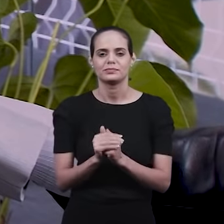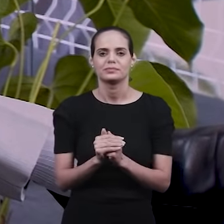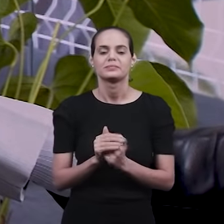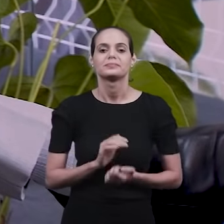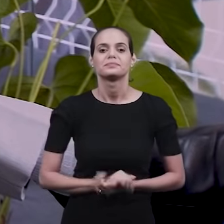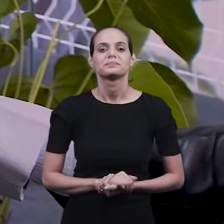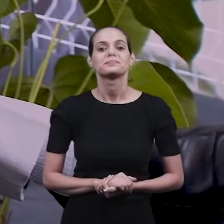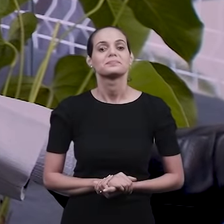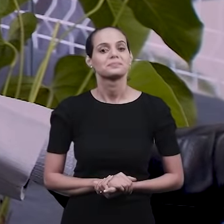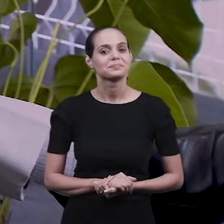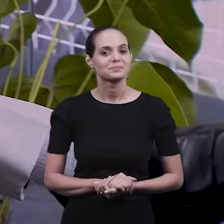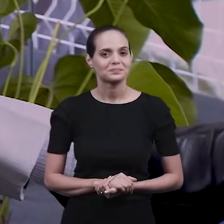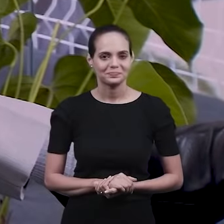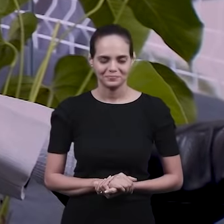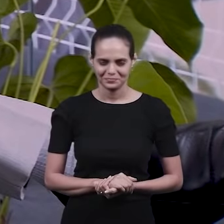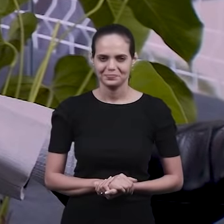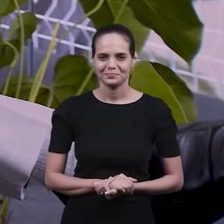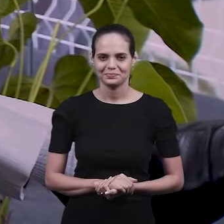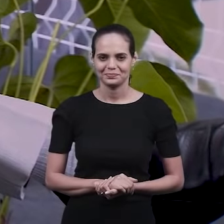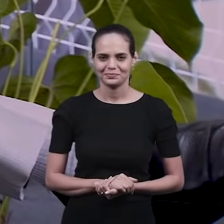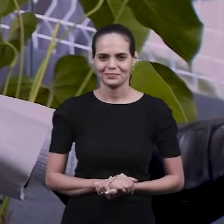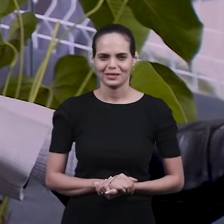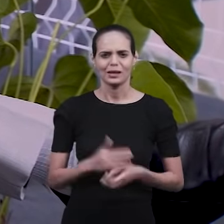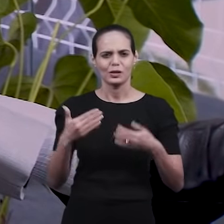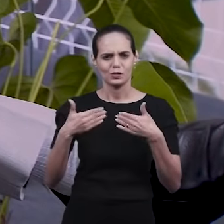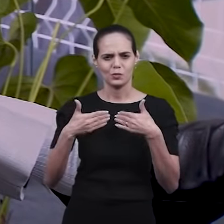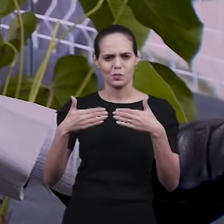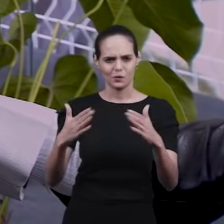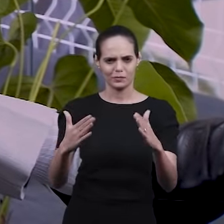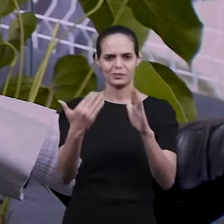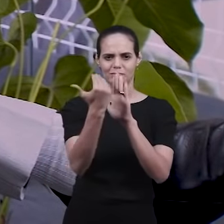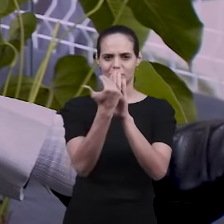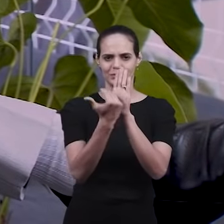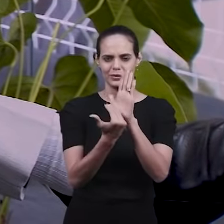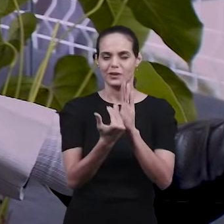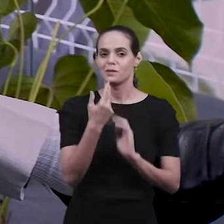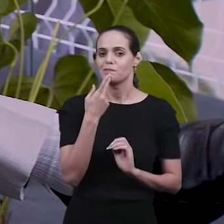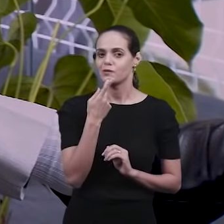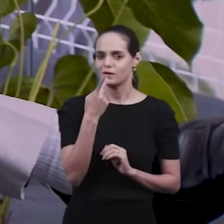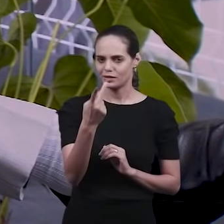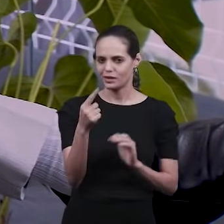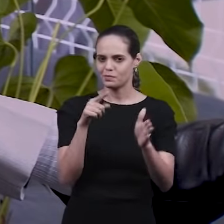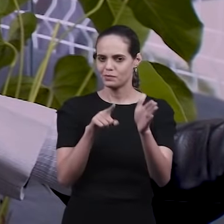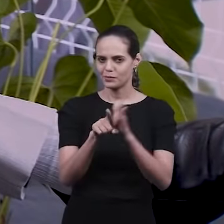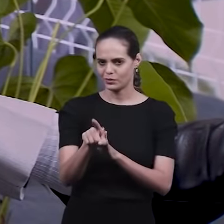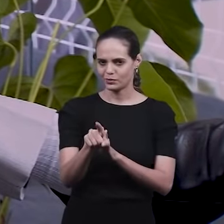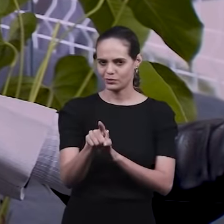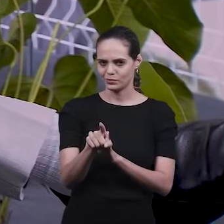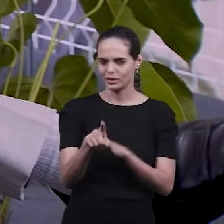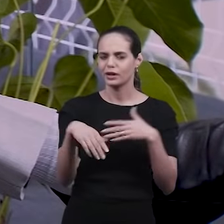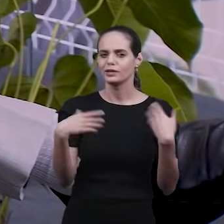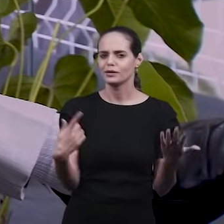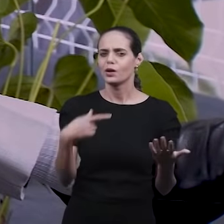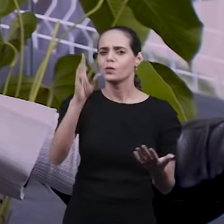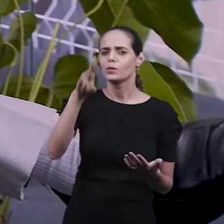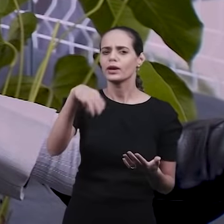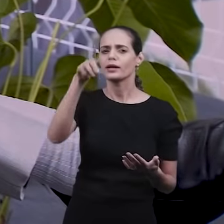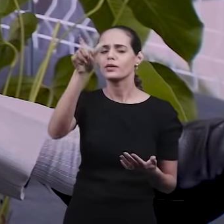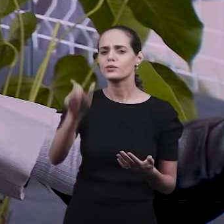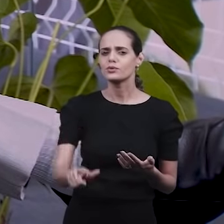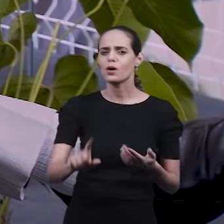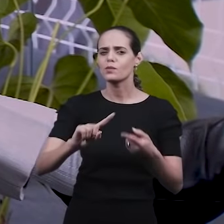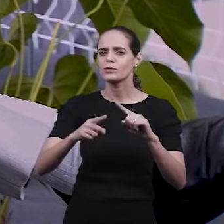Na abertura deste programa, eu fiz uma pergunta. E então, Já descobriu quem é o jovem instrumentista que tem a